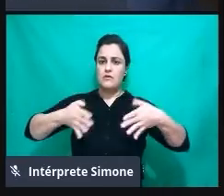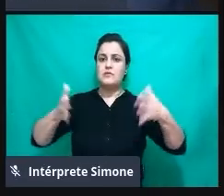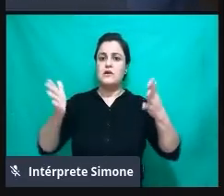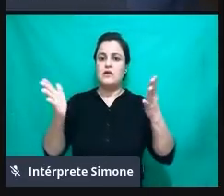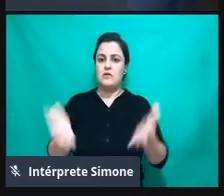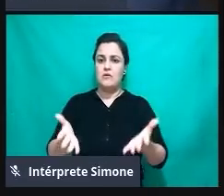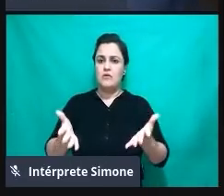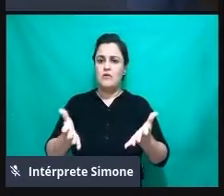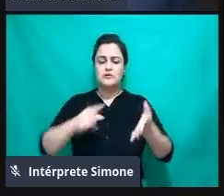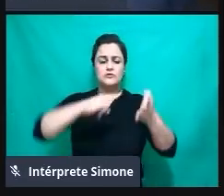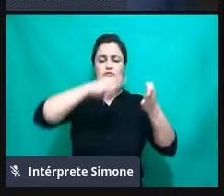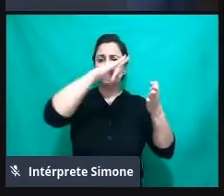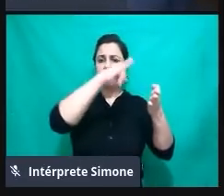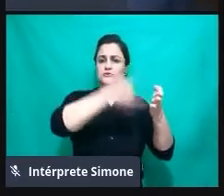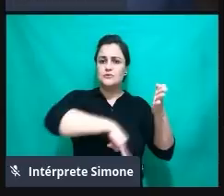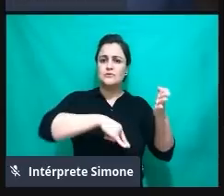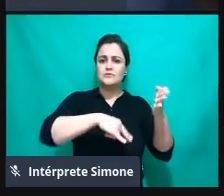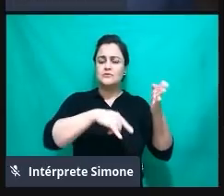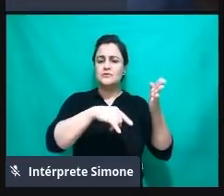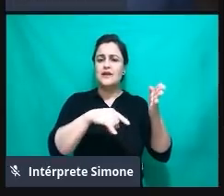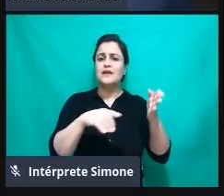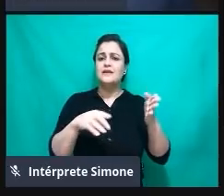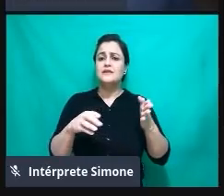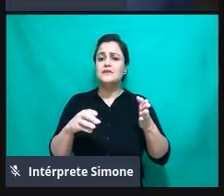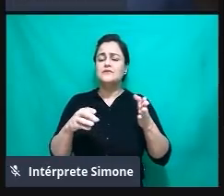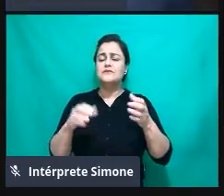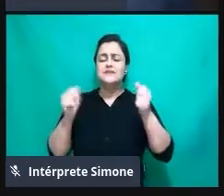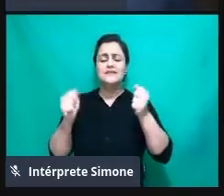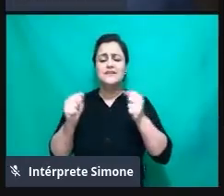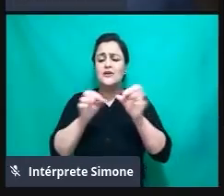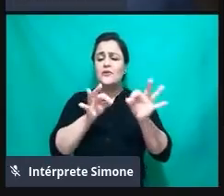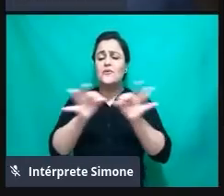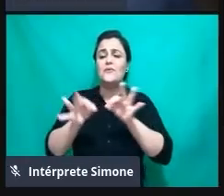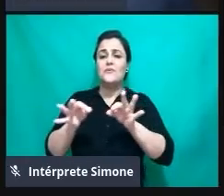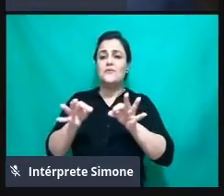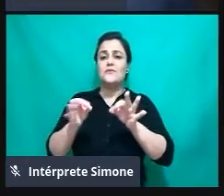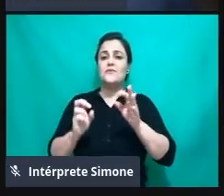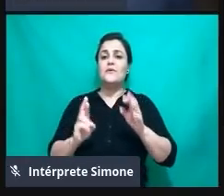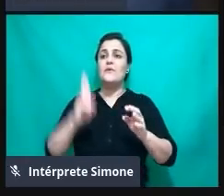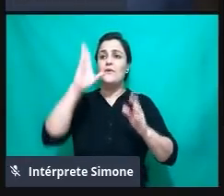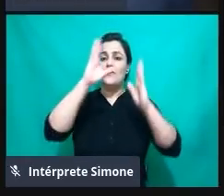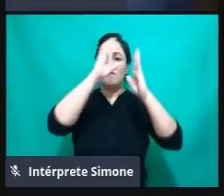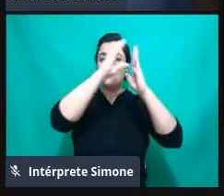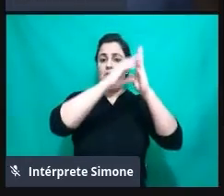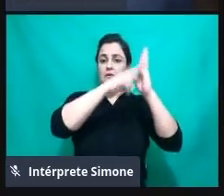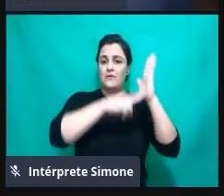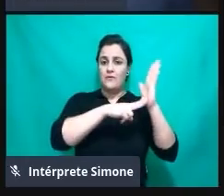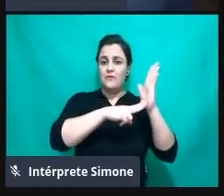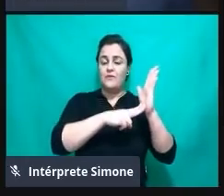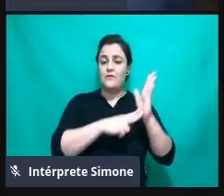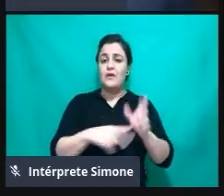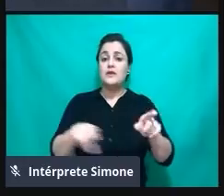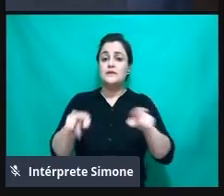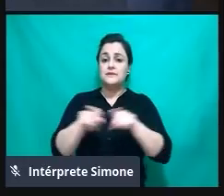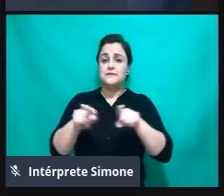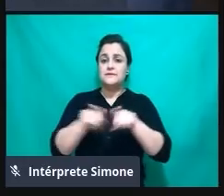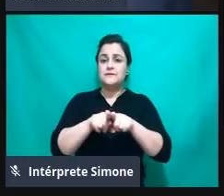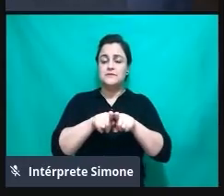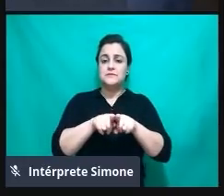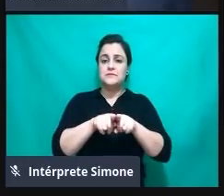norteiam um currículo. Nós falaremos também sobre os componentes curriculares, língua portuguesa,